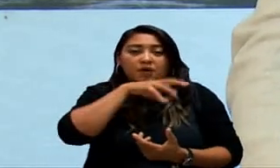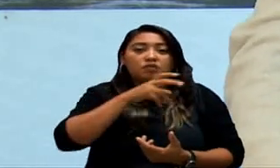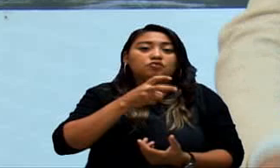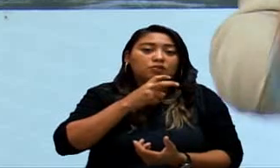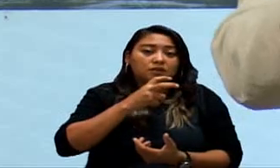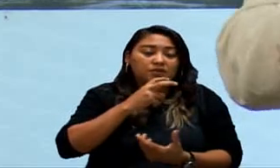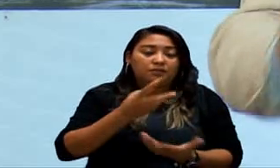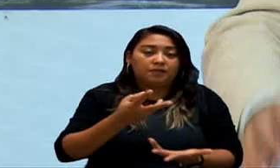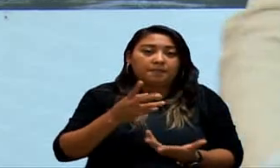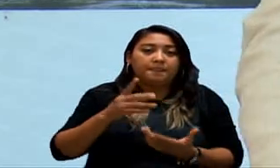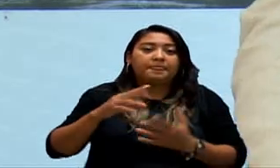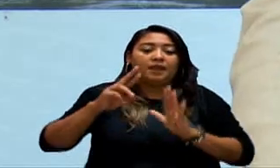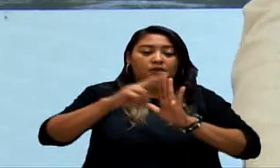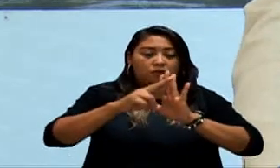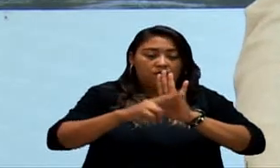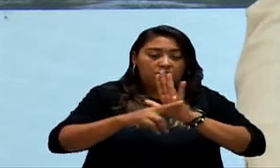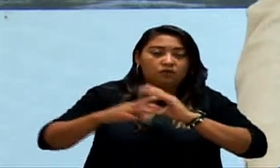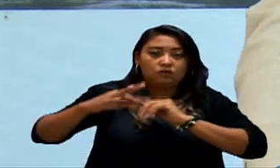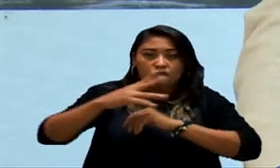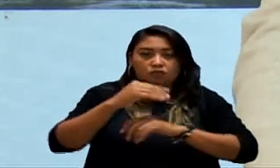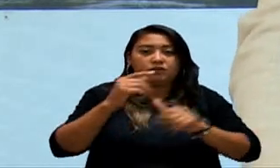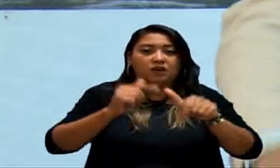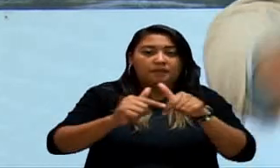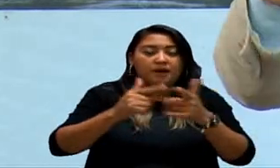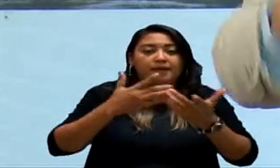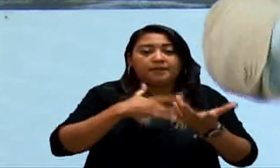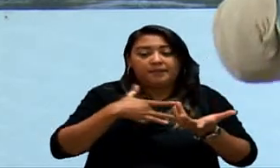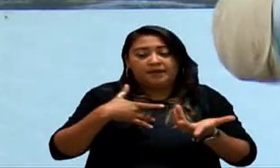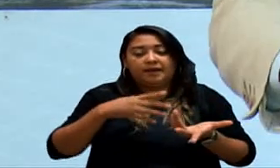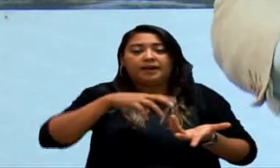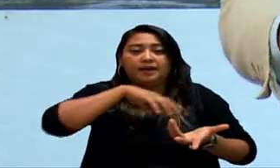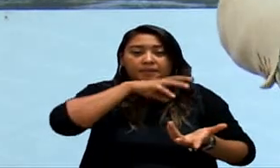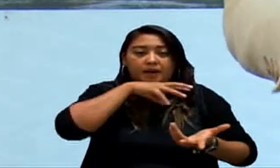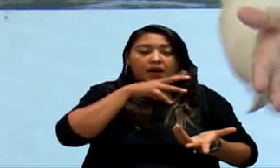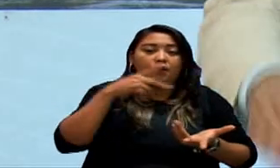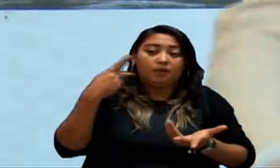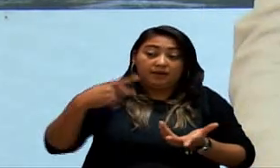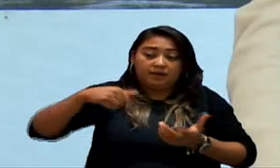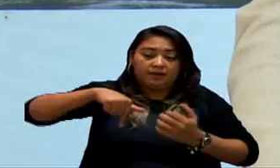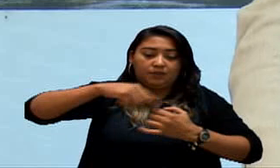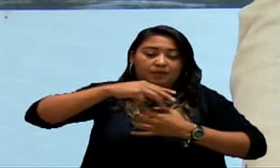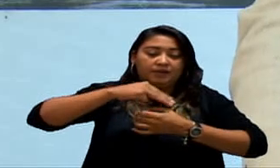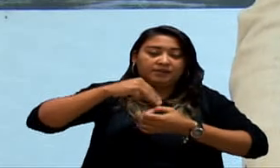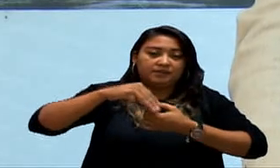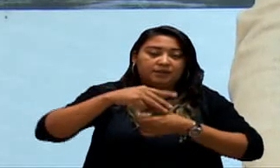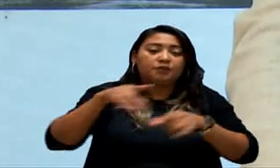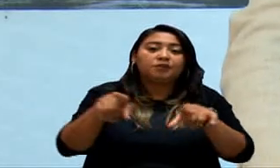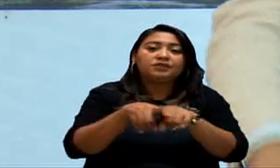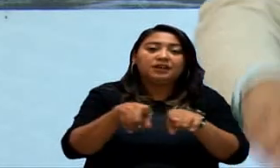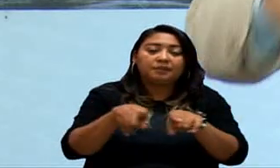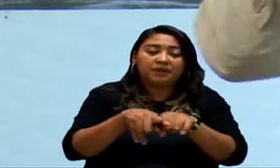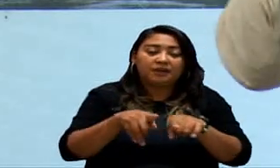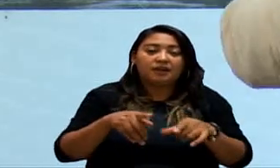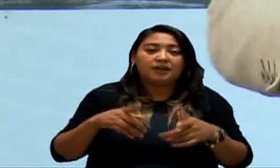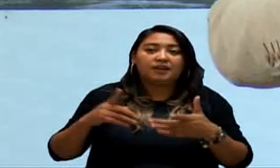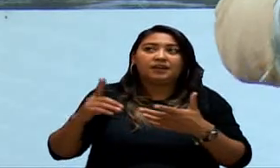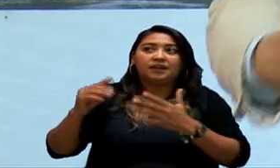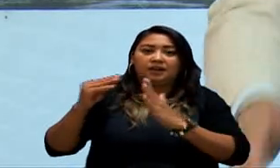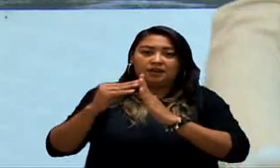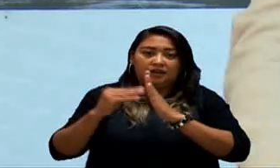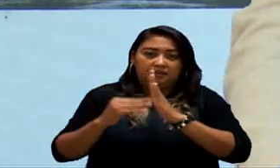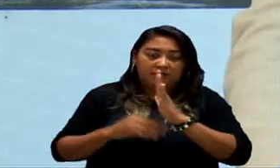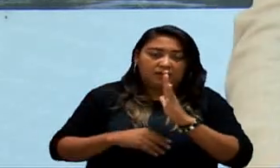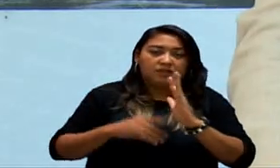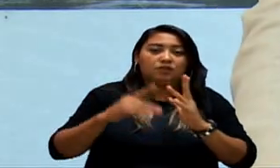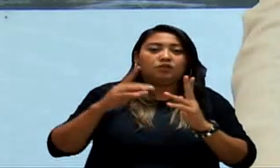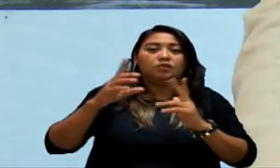E, no caso, ele regula as ações e serviços de saúde e bem-estar animal do município e também para efeito do cumprimento dos